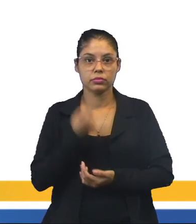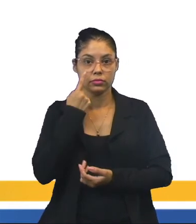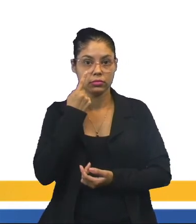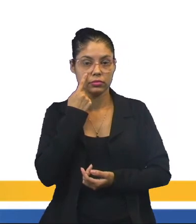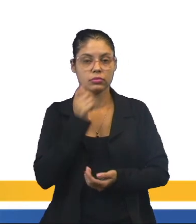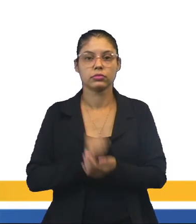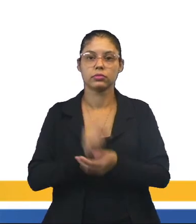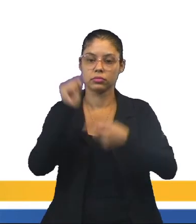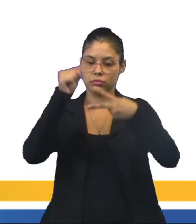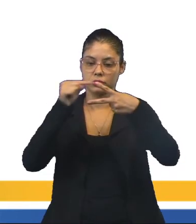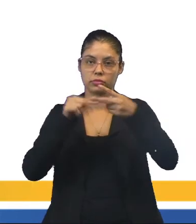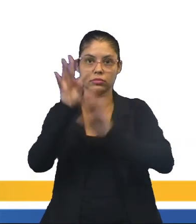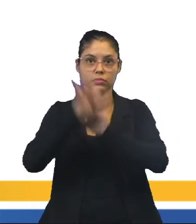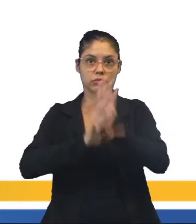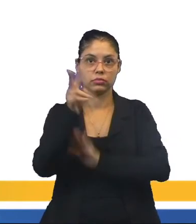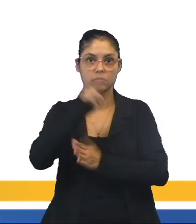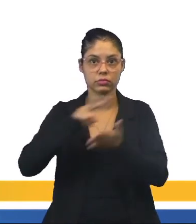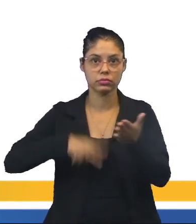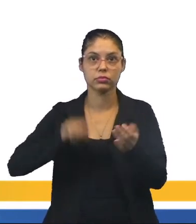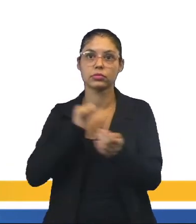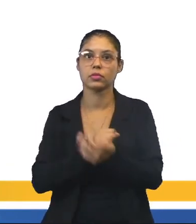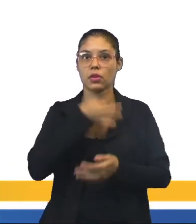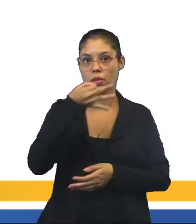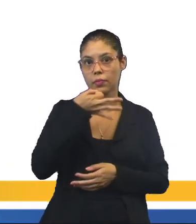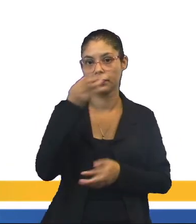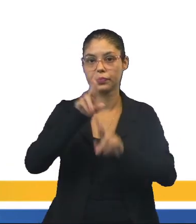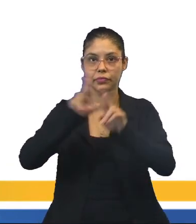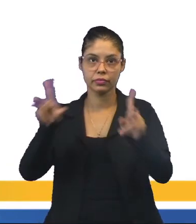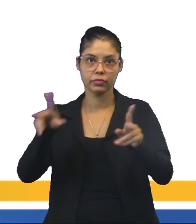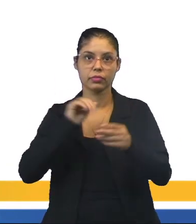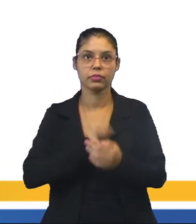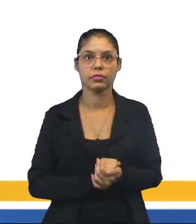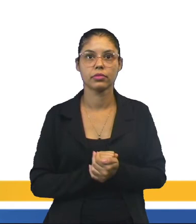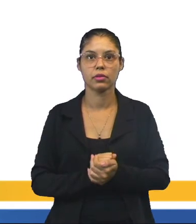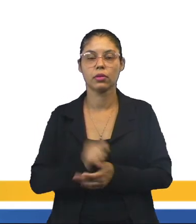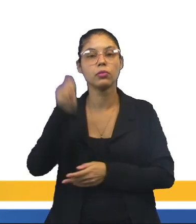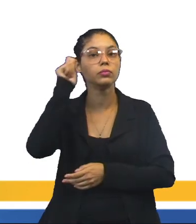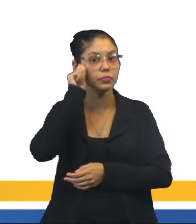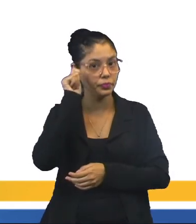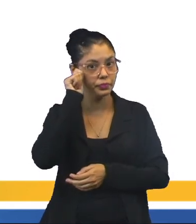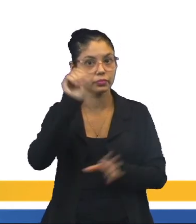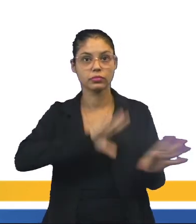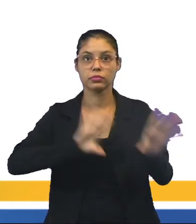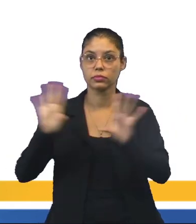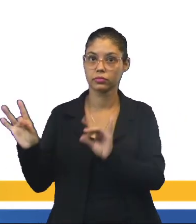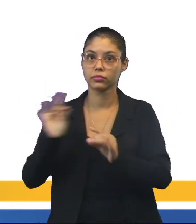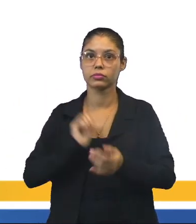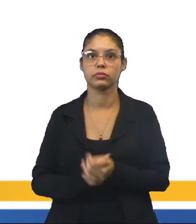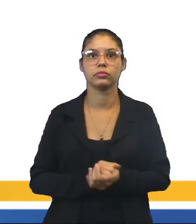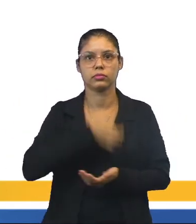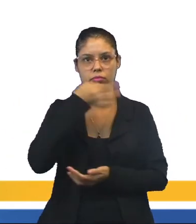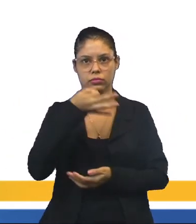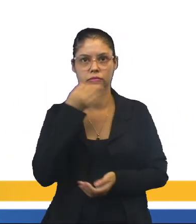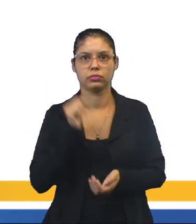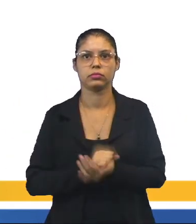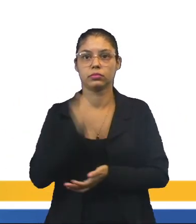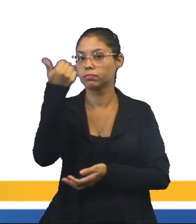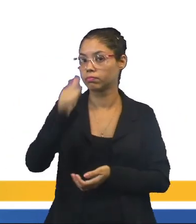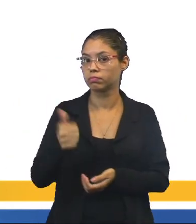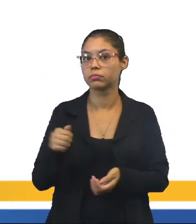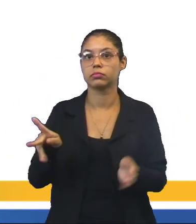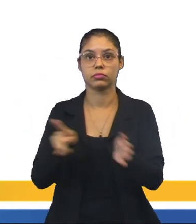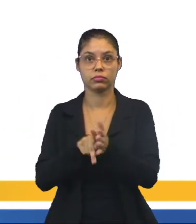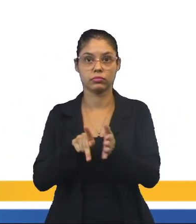Veja que nos dois textos que lemos, apesar de serem opiniões diferentes, os autores trazem argumentos